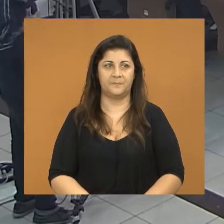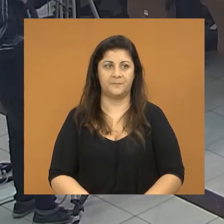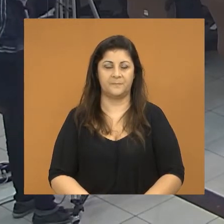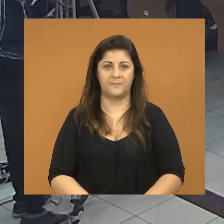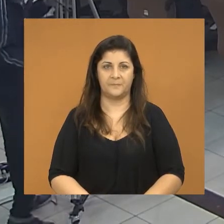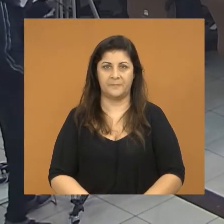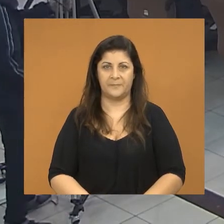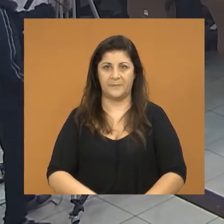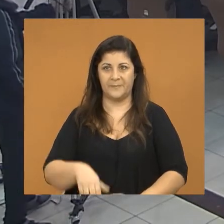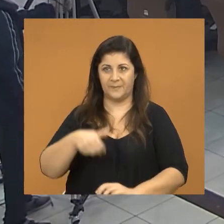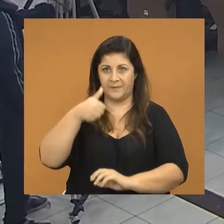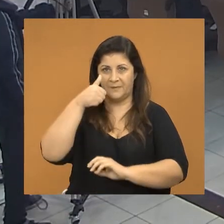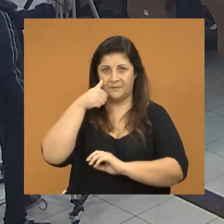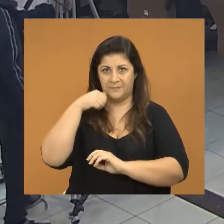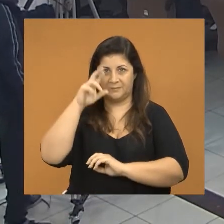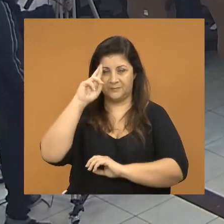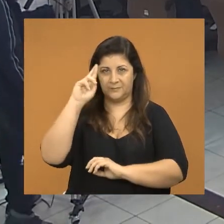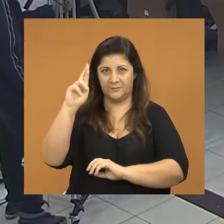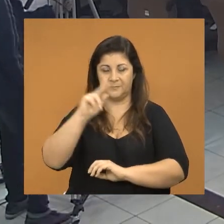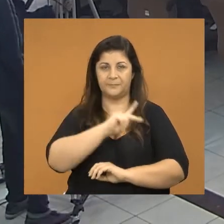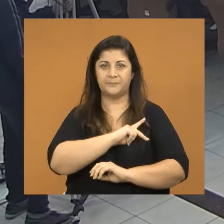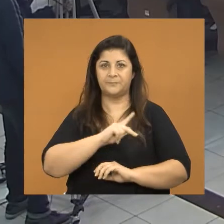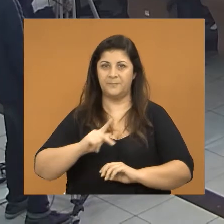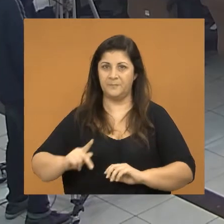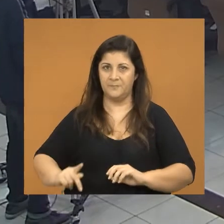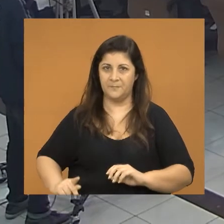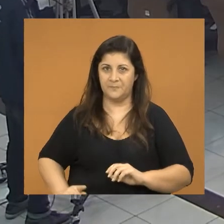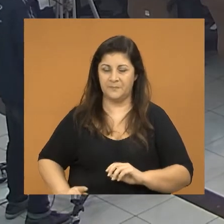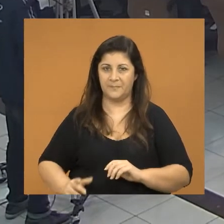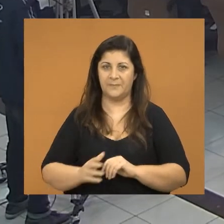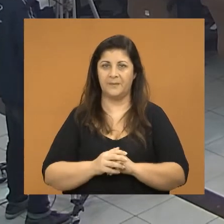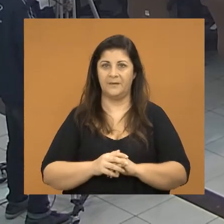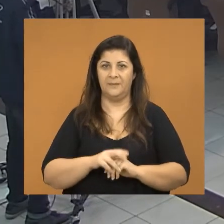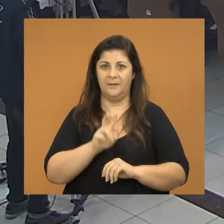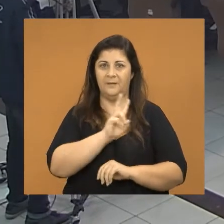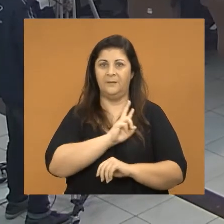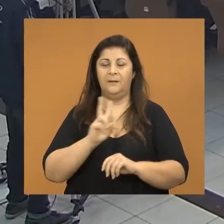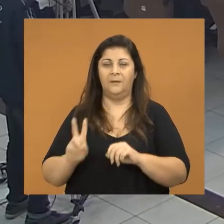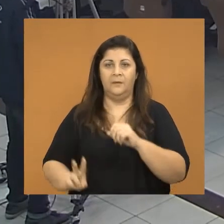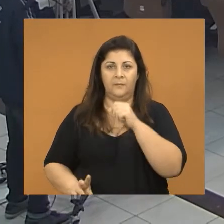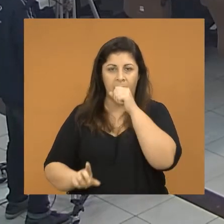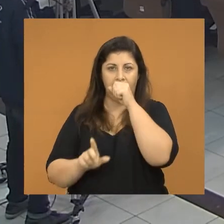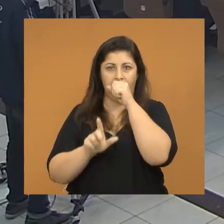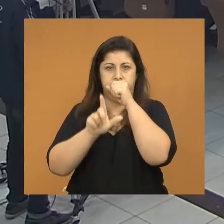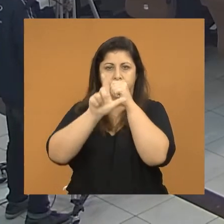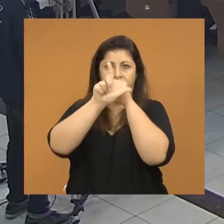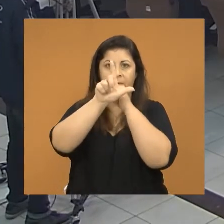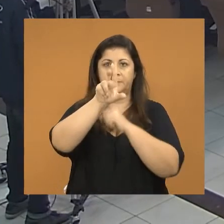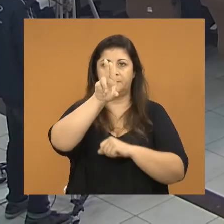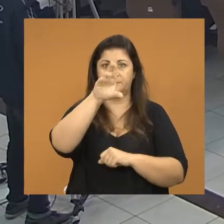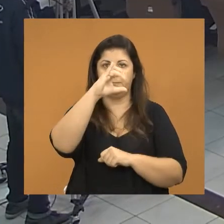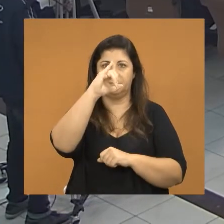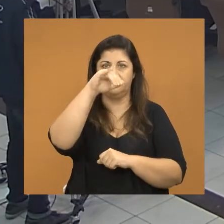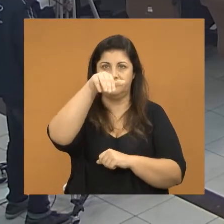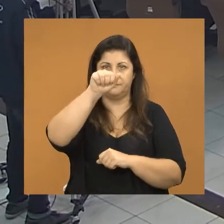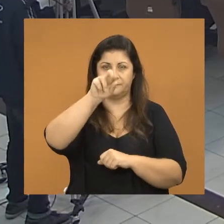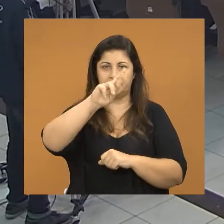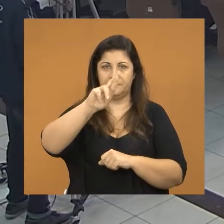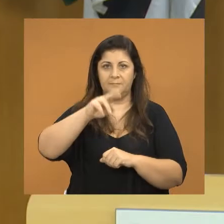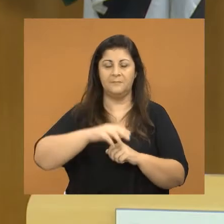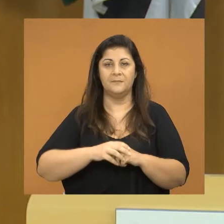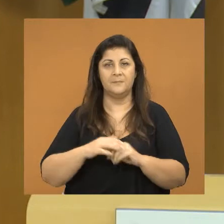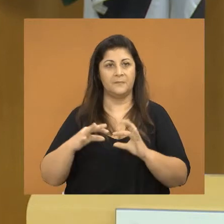Senhora Presidente da Câmara Municipal de Jacareí, vereadora Lucimar Ponciano, senhores